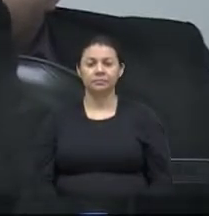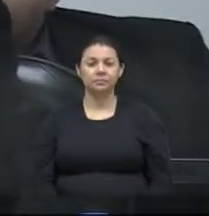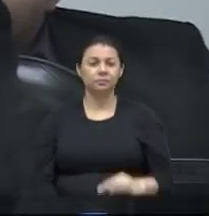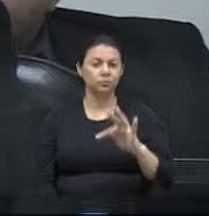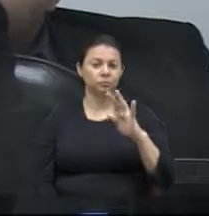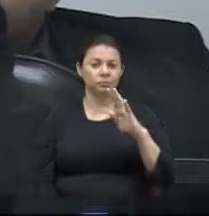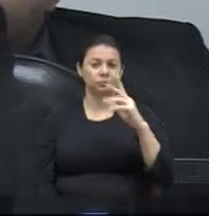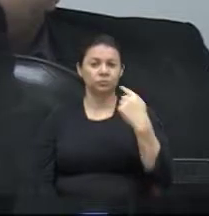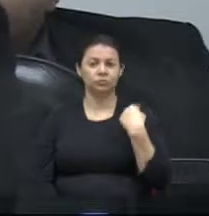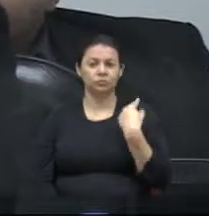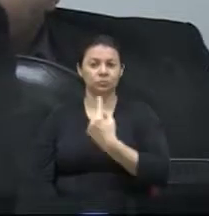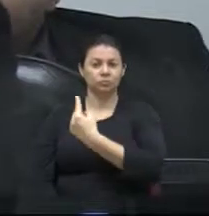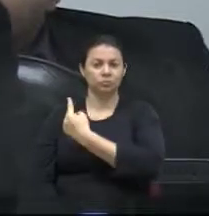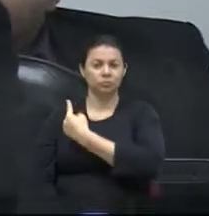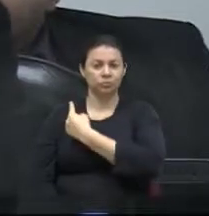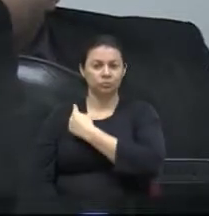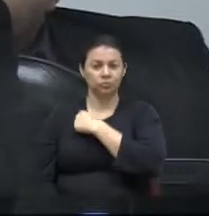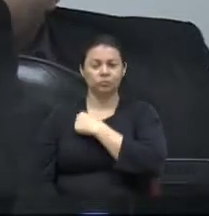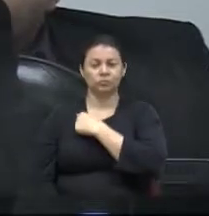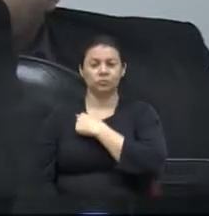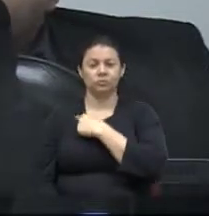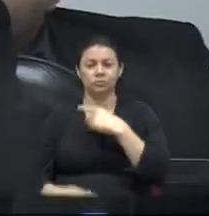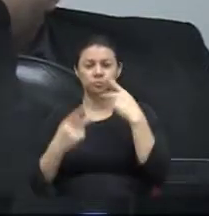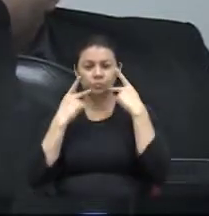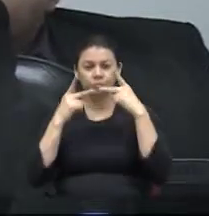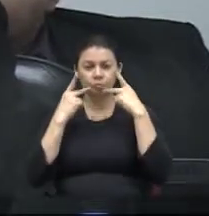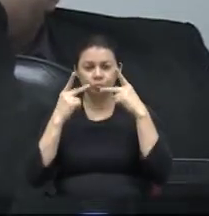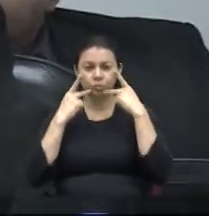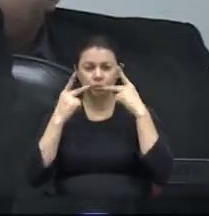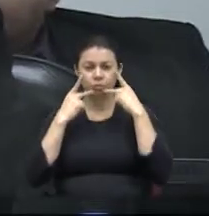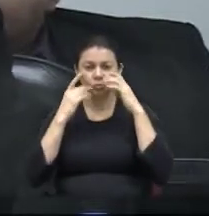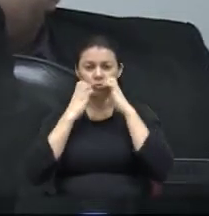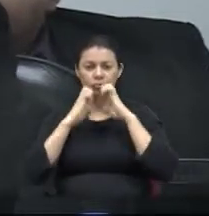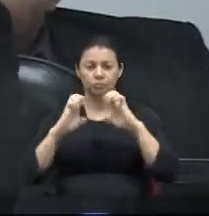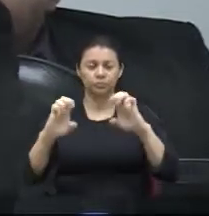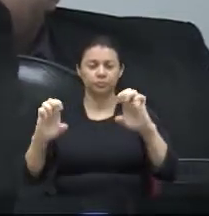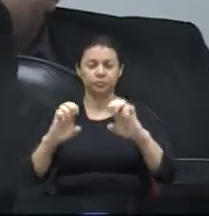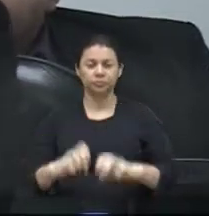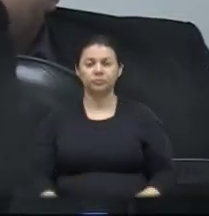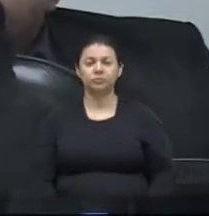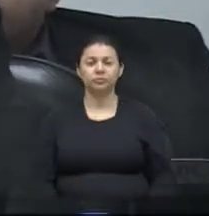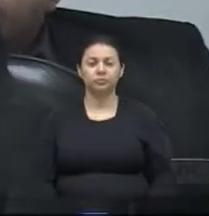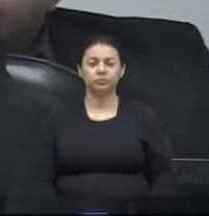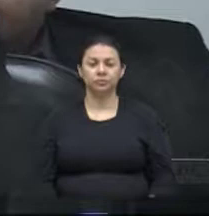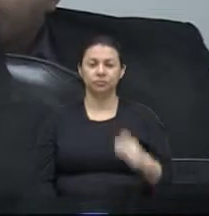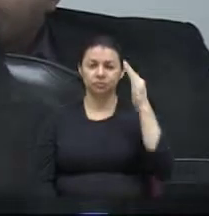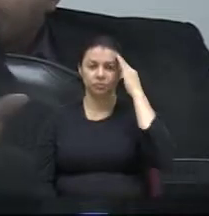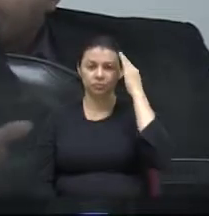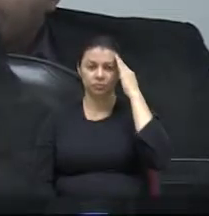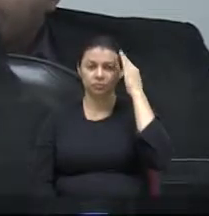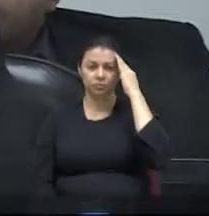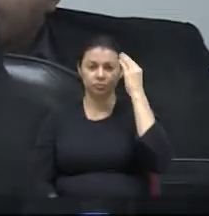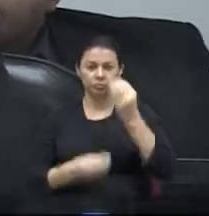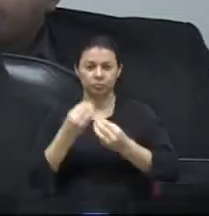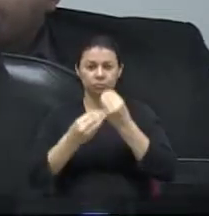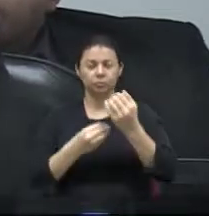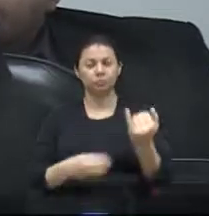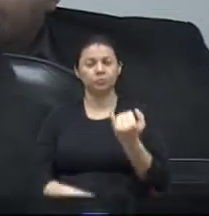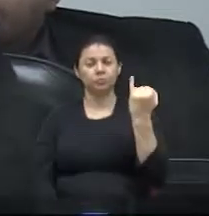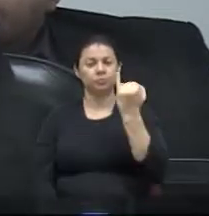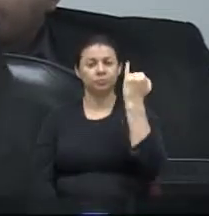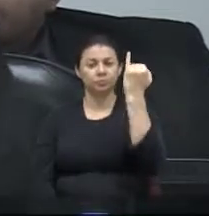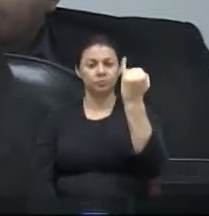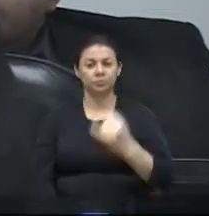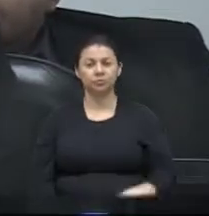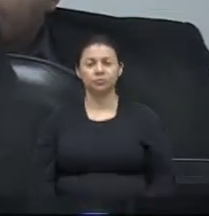empregamos o evangelho e quer dizer que votarei favorável e peça todos vereador sei que nenhuma